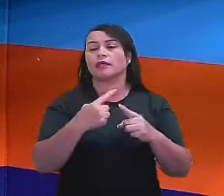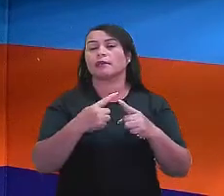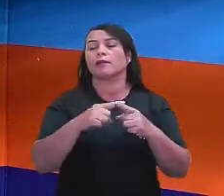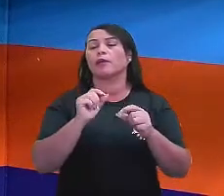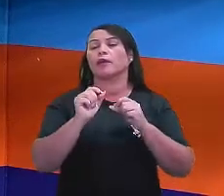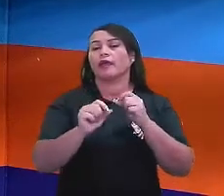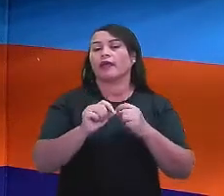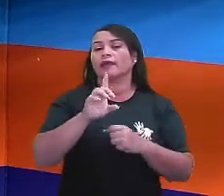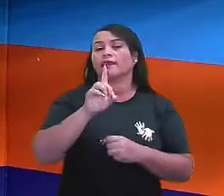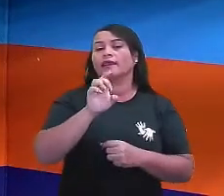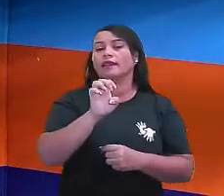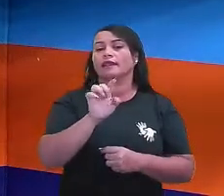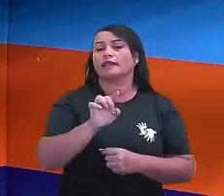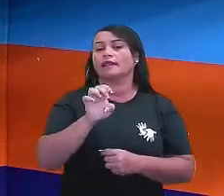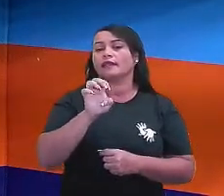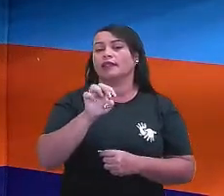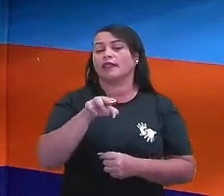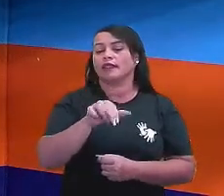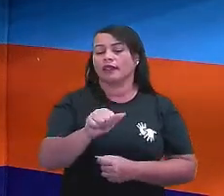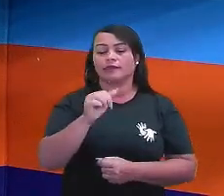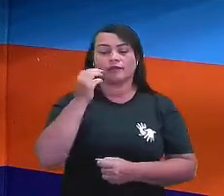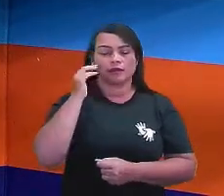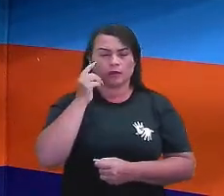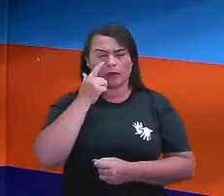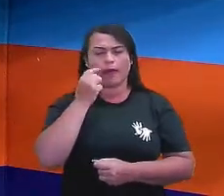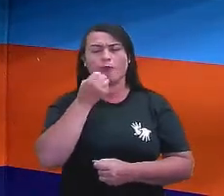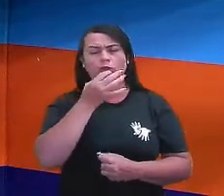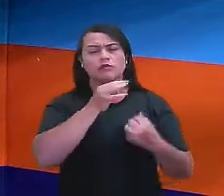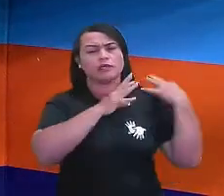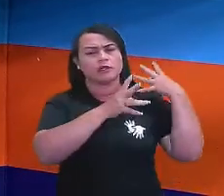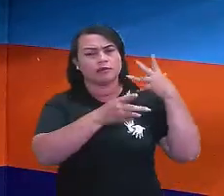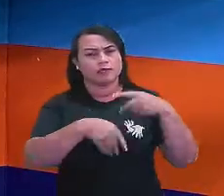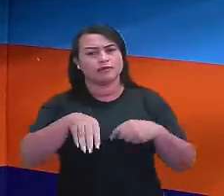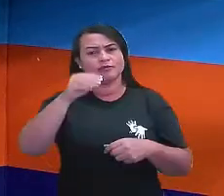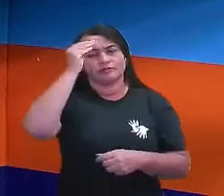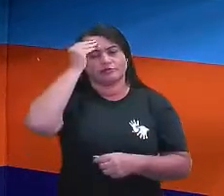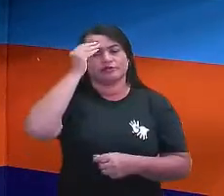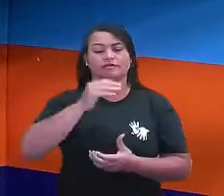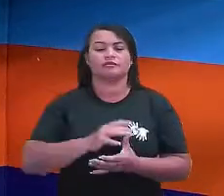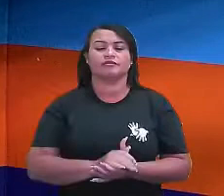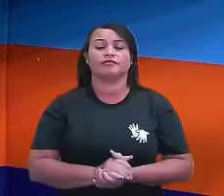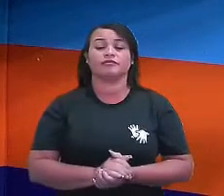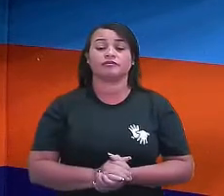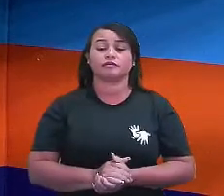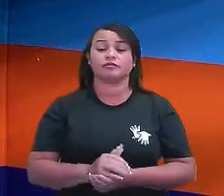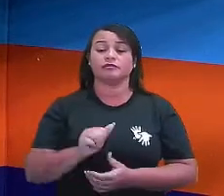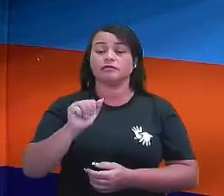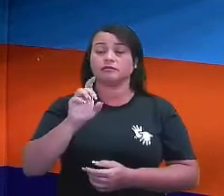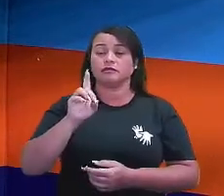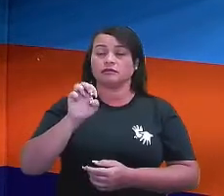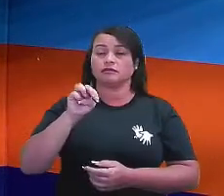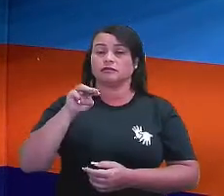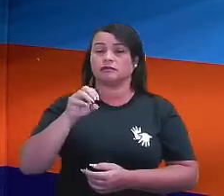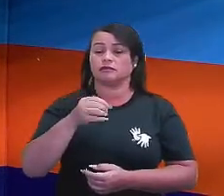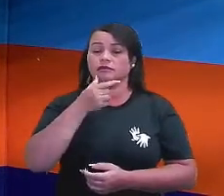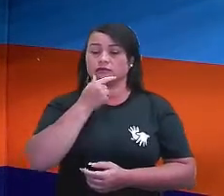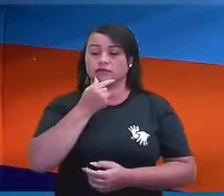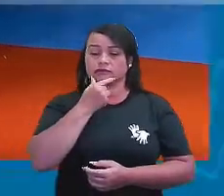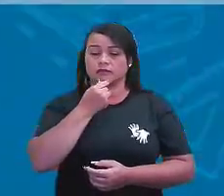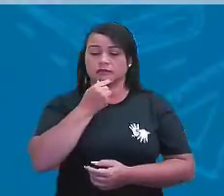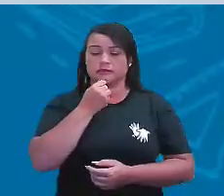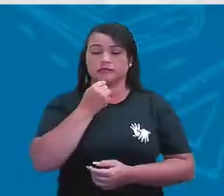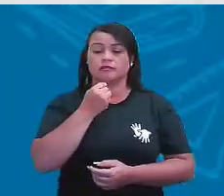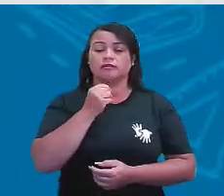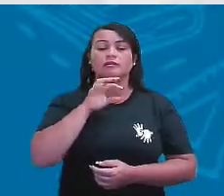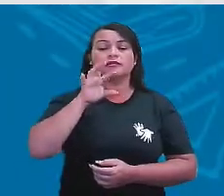conteúdos estudados também. Tá certo? Então, vamos continuar. Adelmo retirou